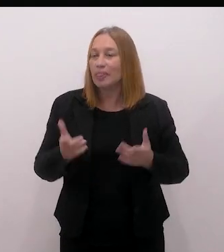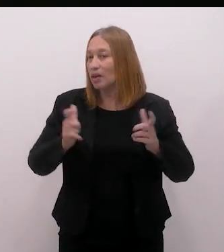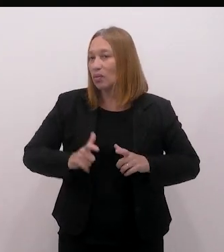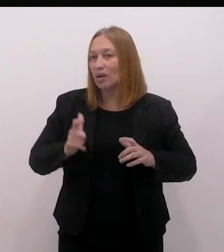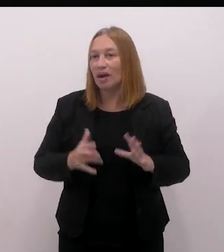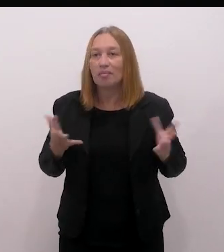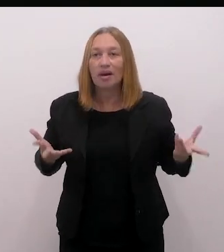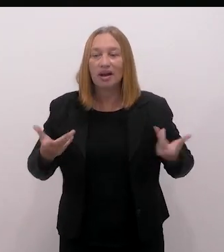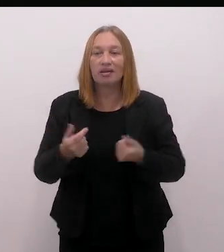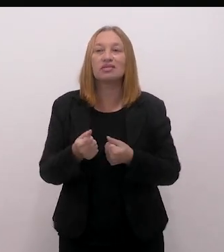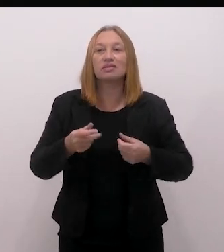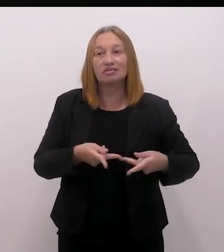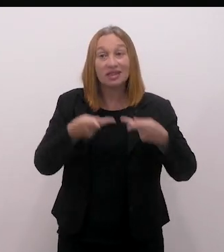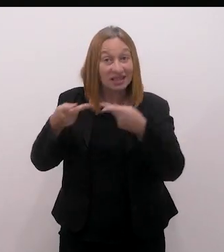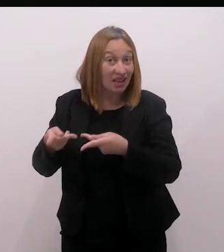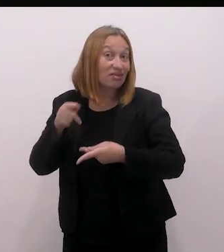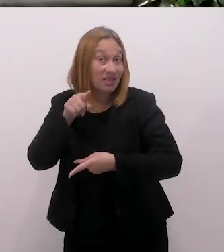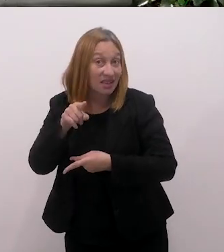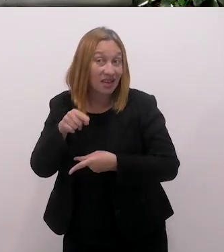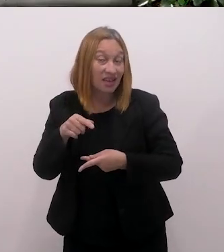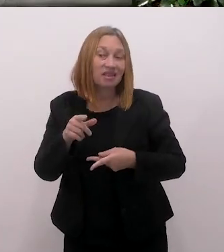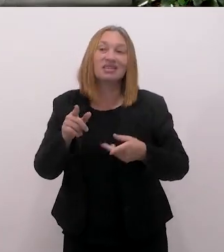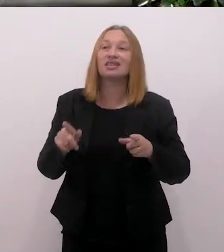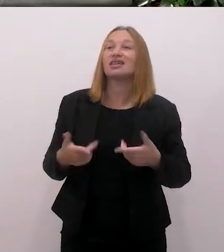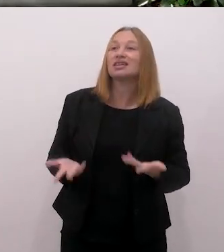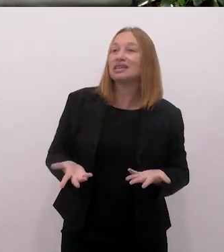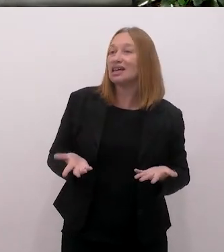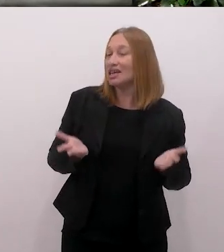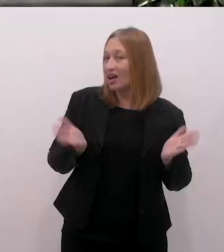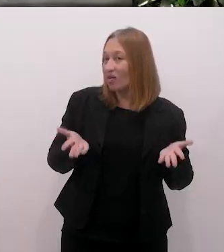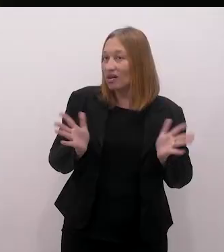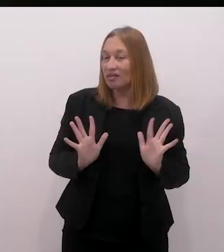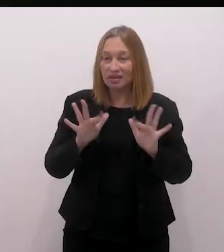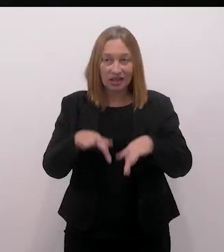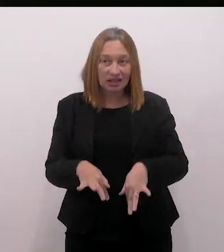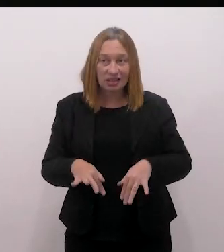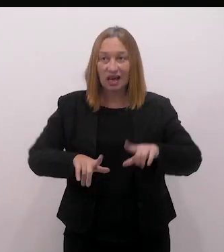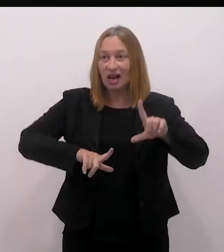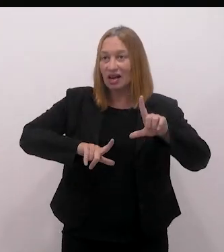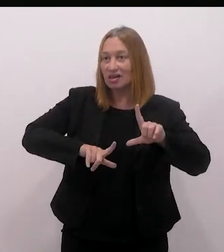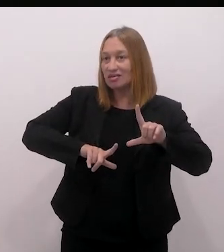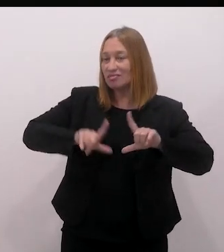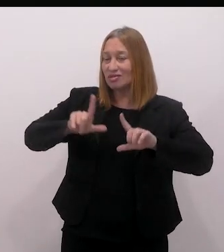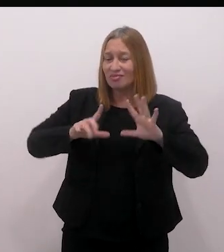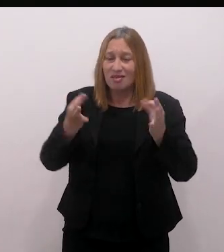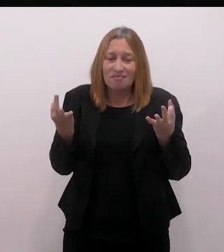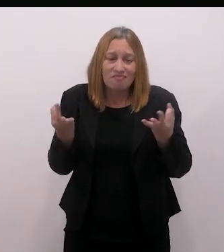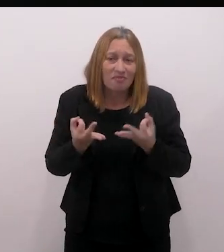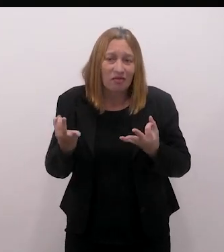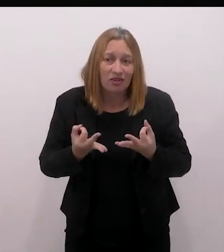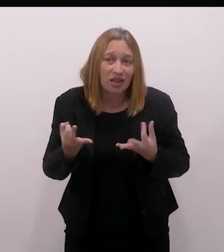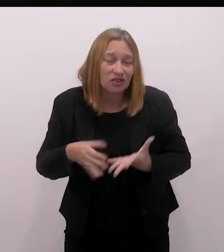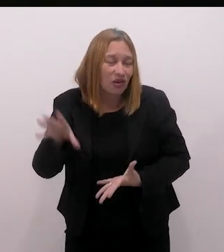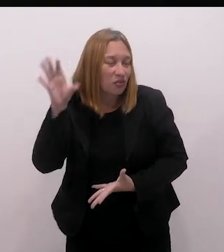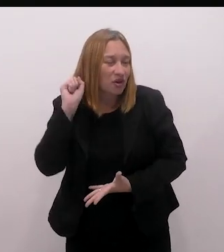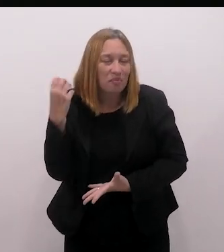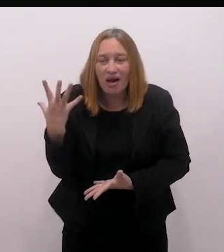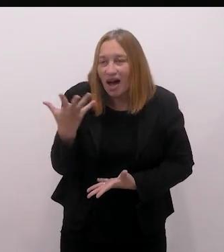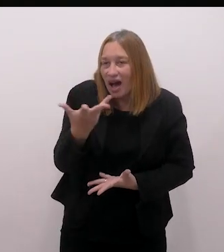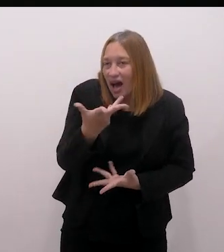um lugar maravilhoso de você visitar, né? Além do que tem. E a gente vai encerrar o nosso programa. Claro que a gente vai ouvir